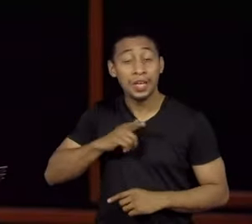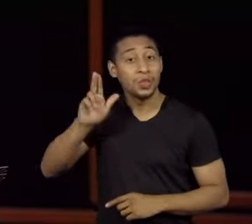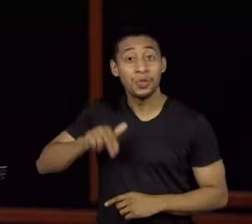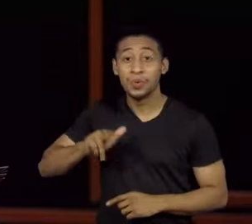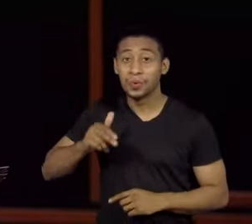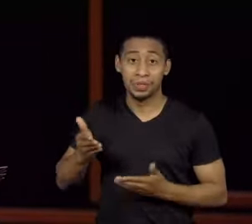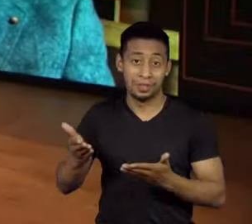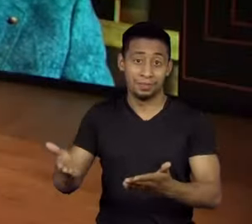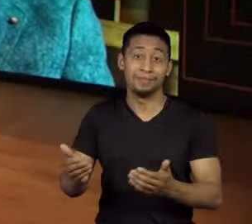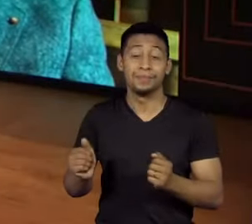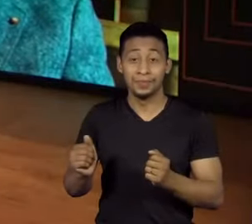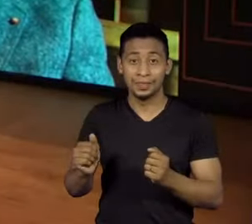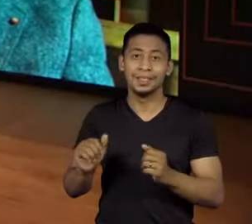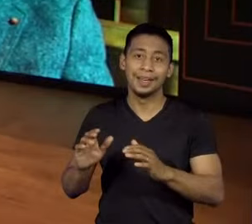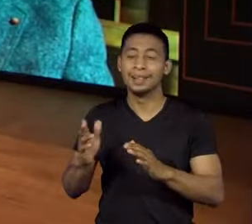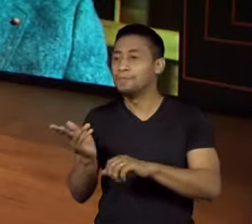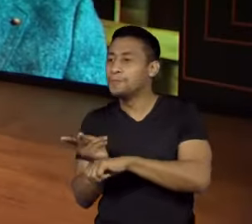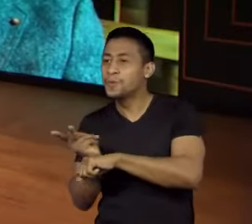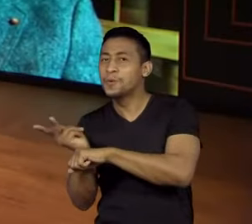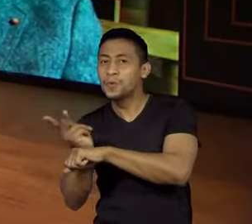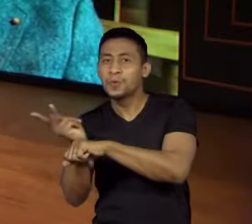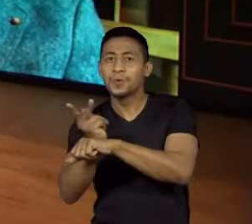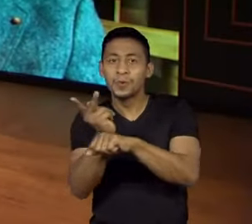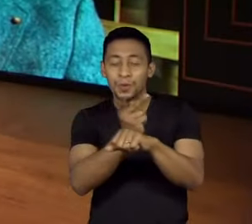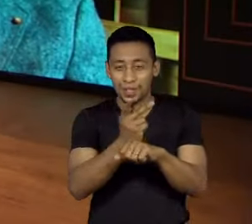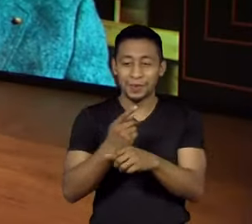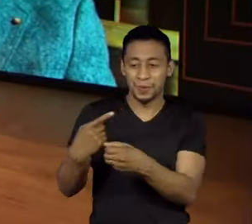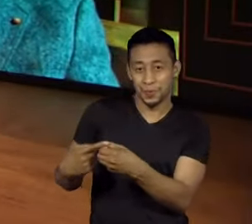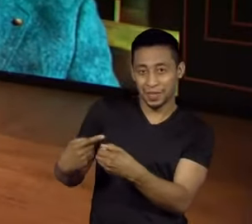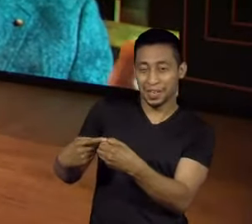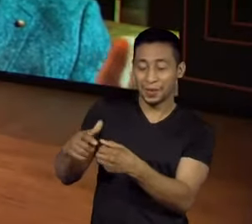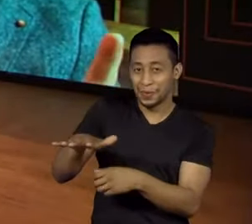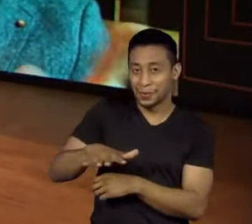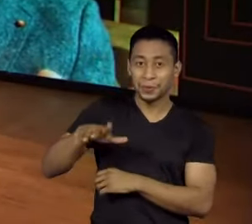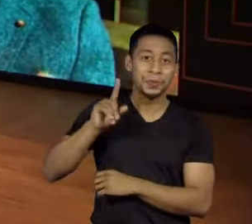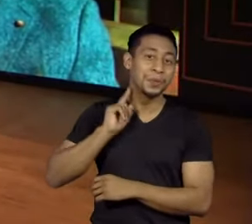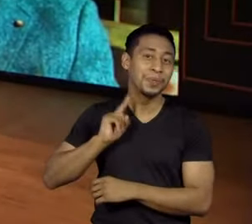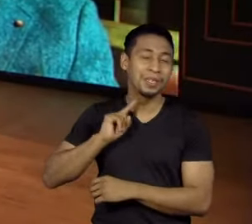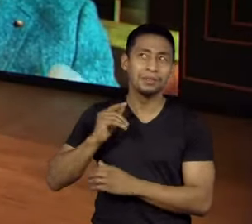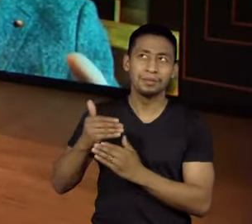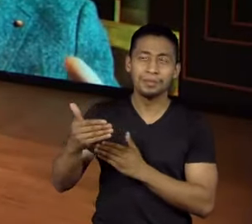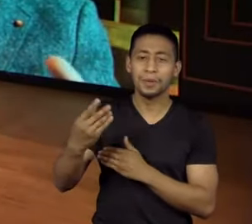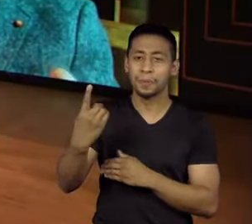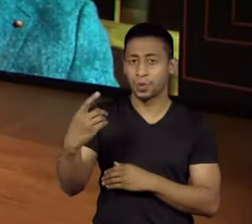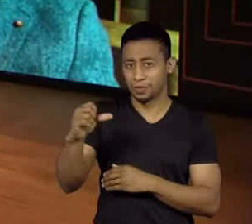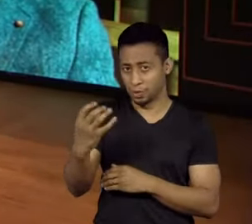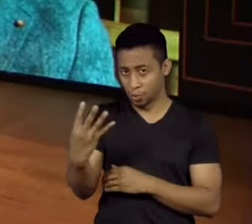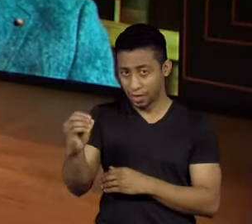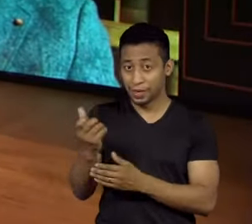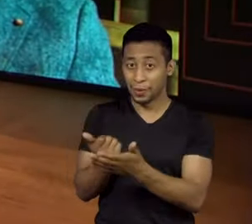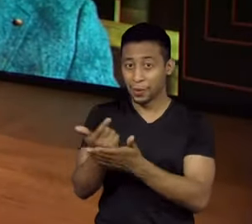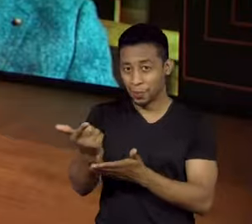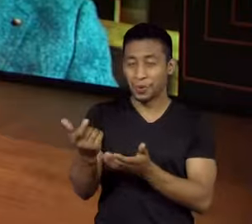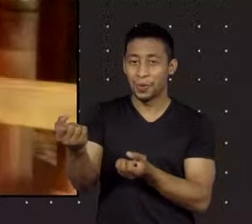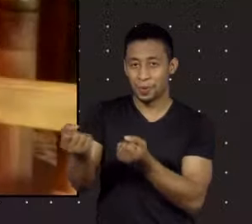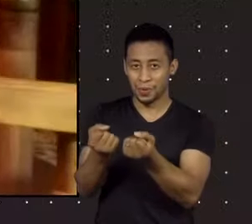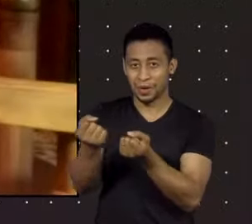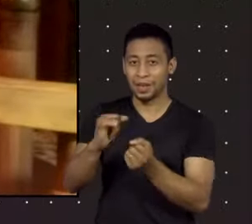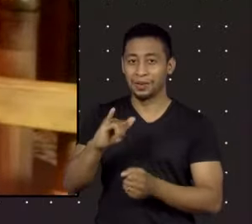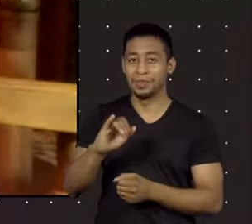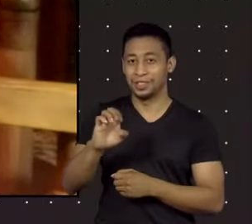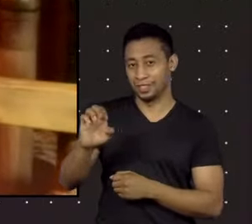música barroca mineira. Ele saiu procurando pelo interior de Minas, no final dos anos 40, ele comprou um Jeep, porque tinha